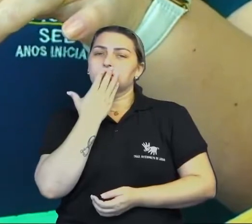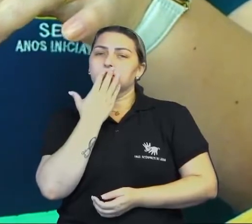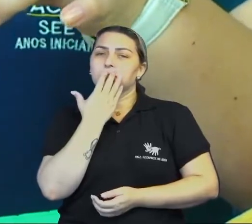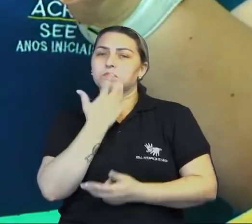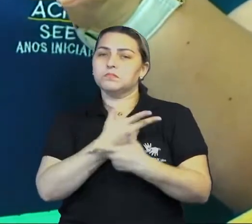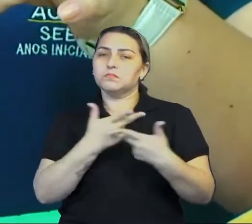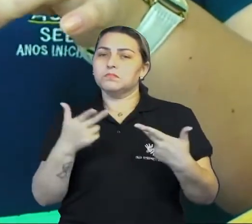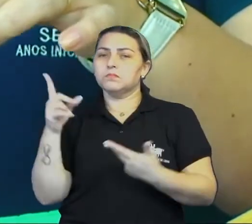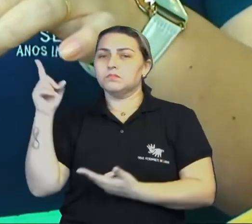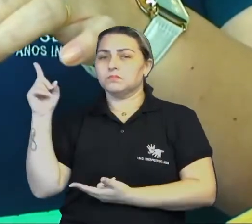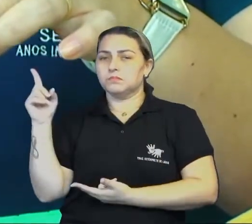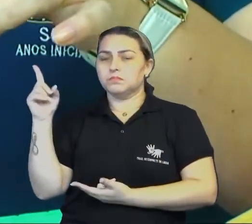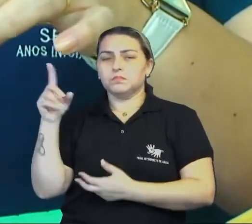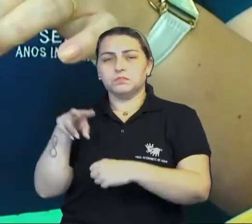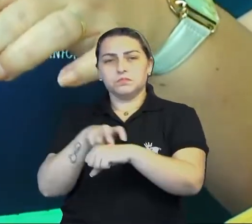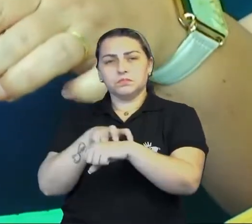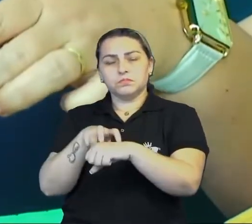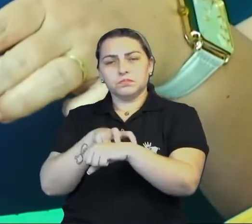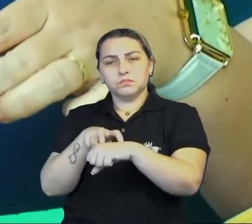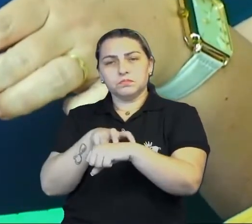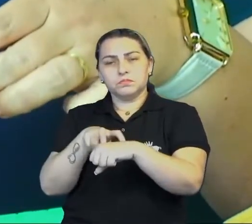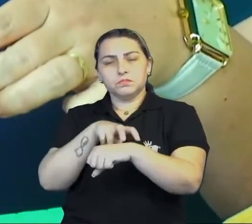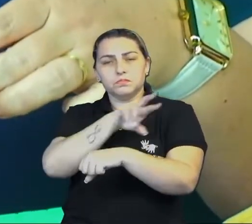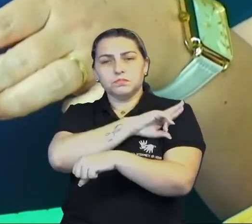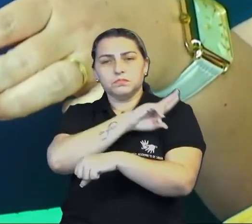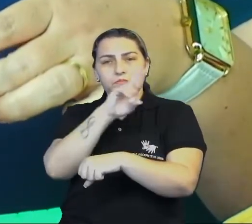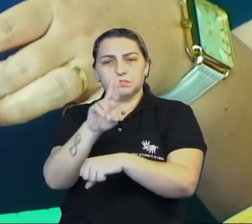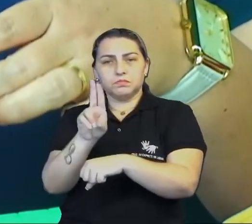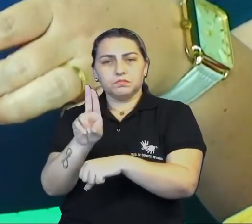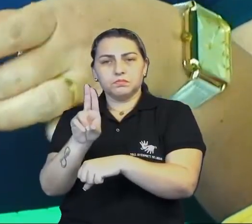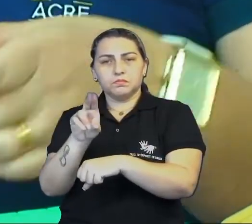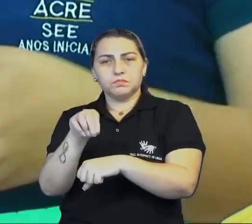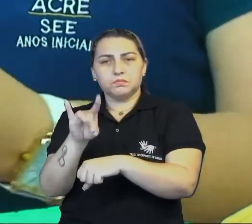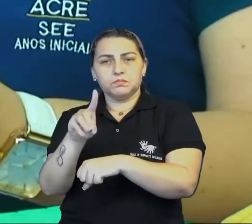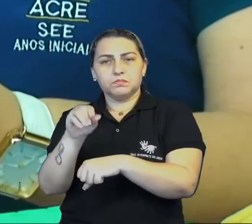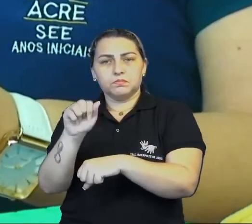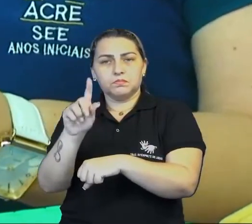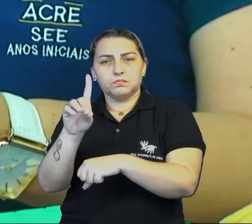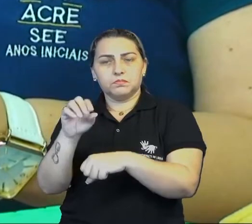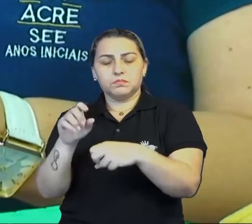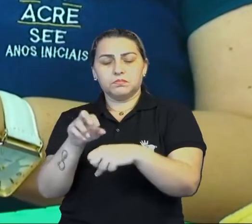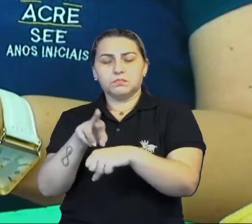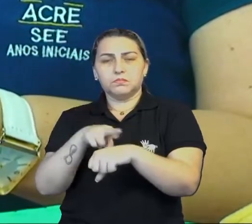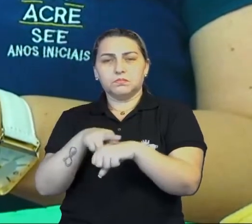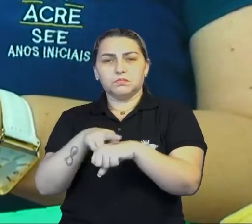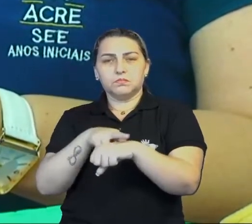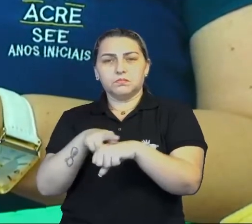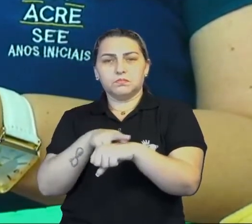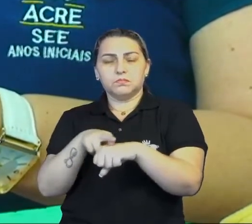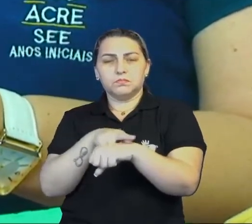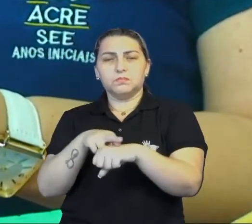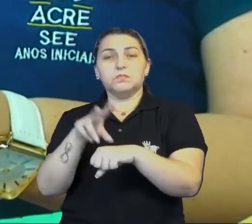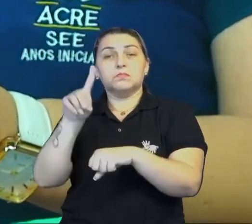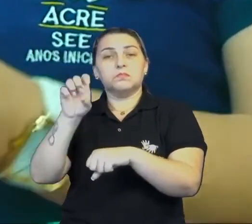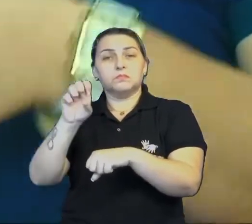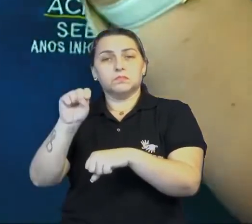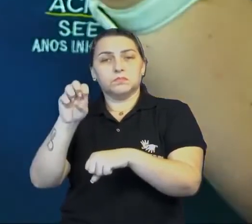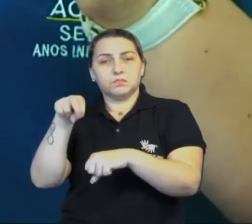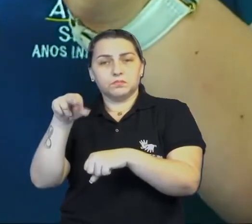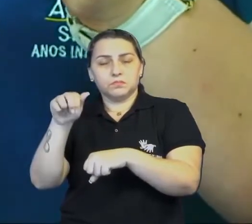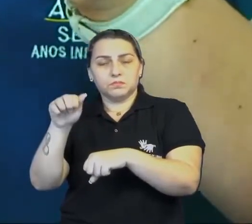olha só. Esse verdinho aqui, ele está representando as unidades. O roxinho, ele está representando as